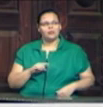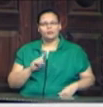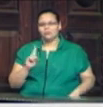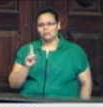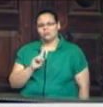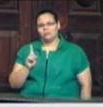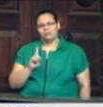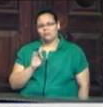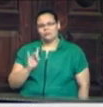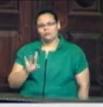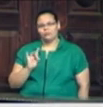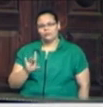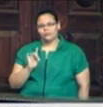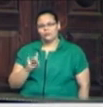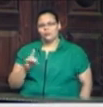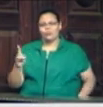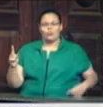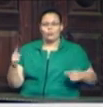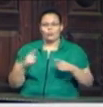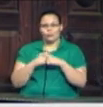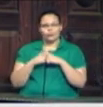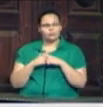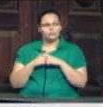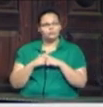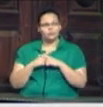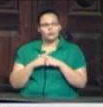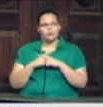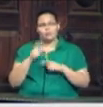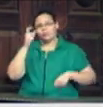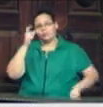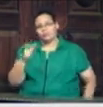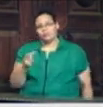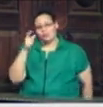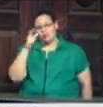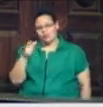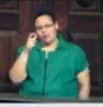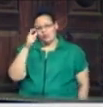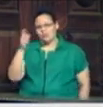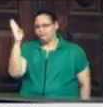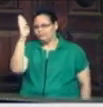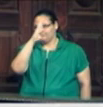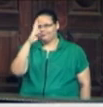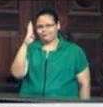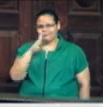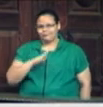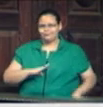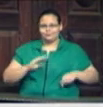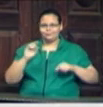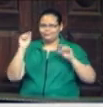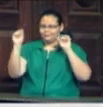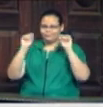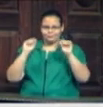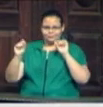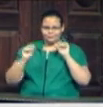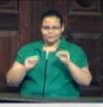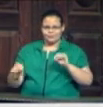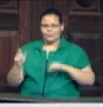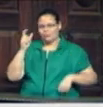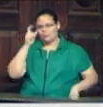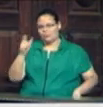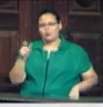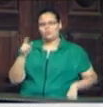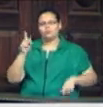não só contrário aos interesses nacionais, aos interesses do